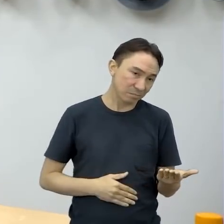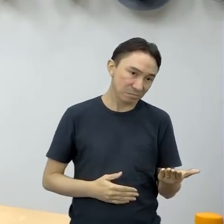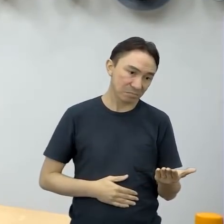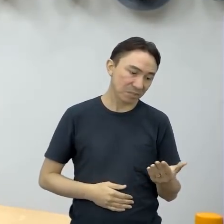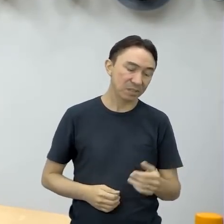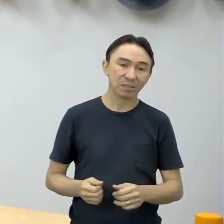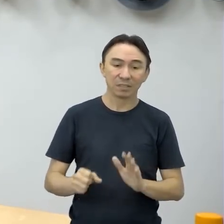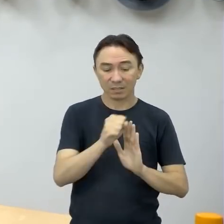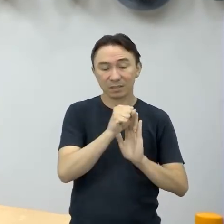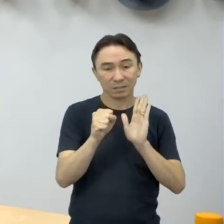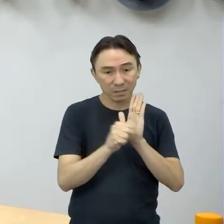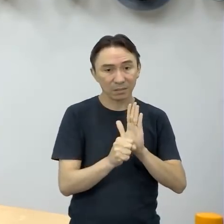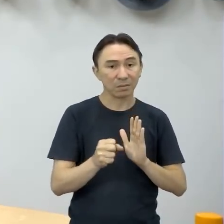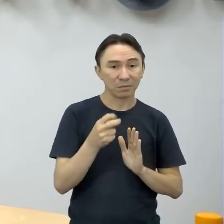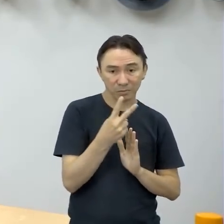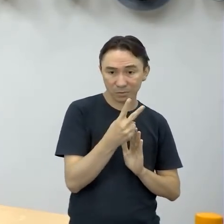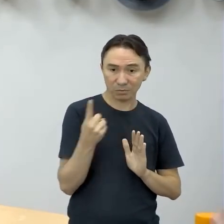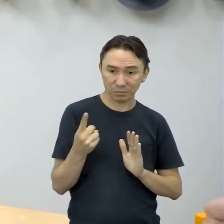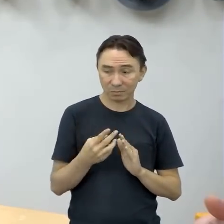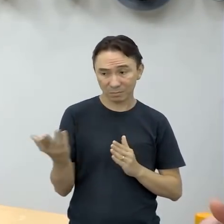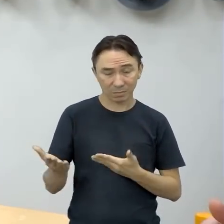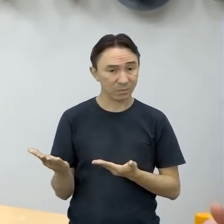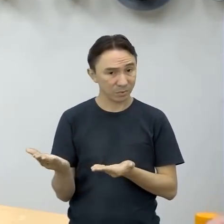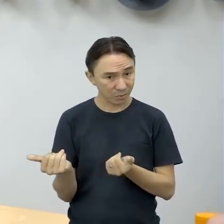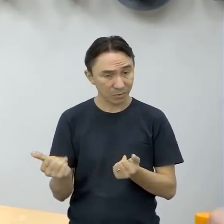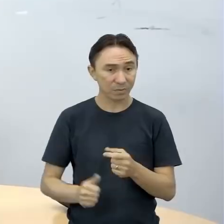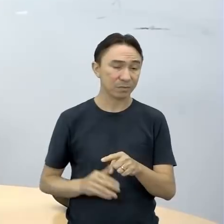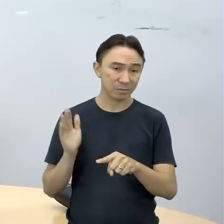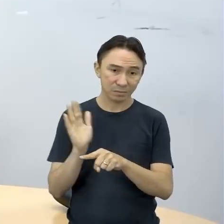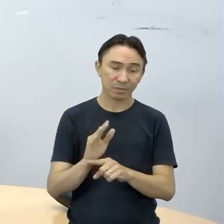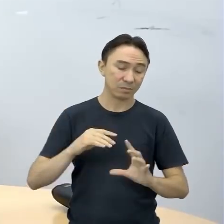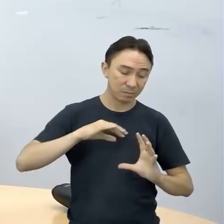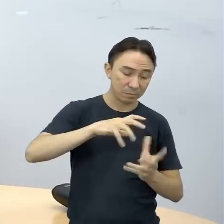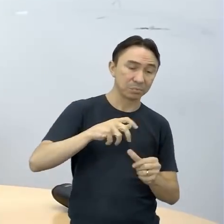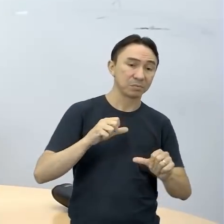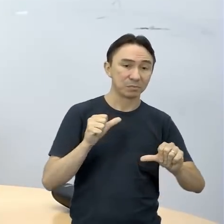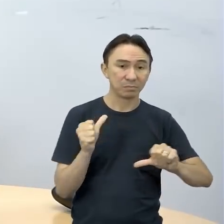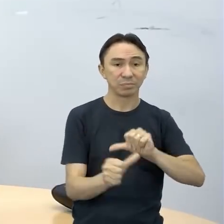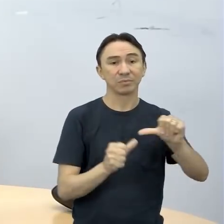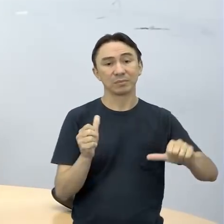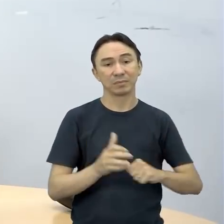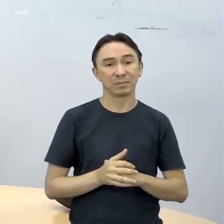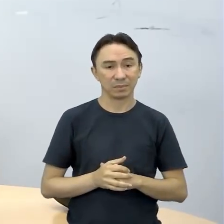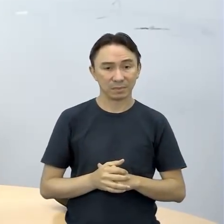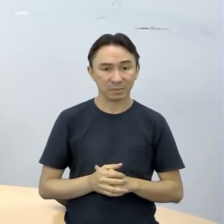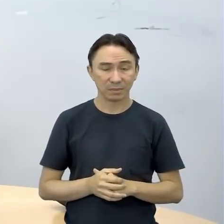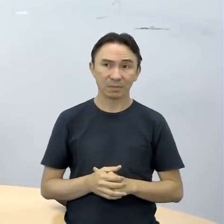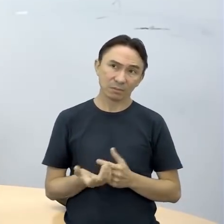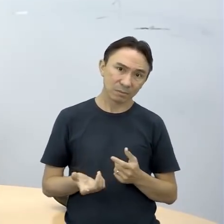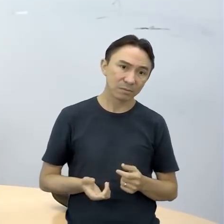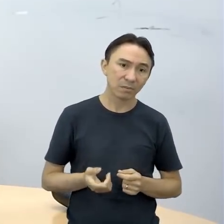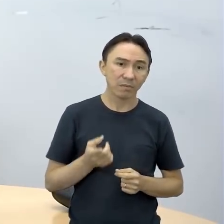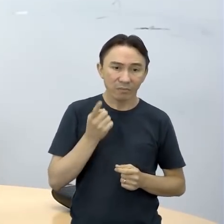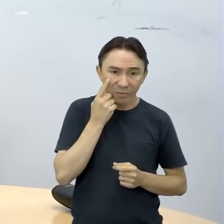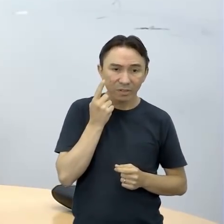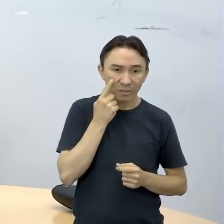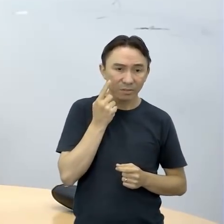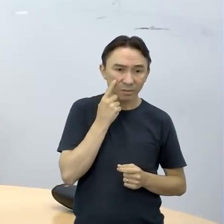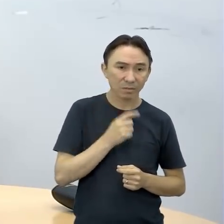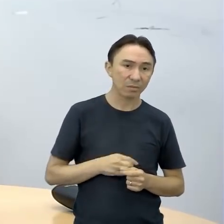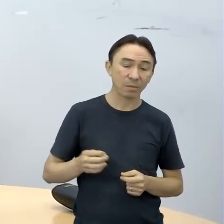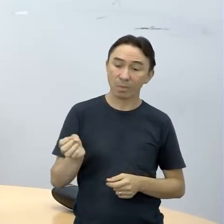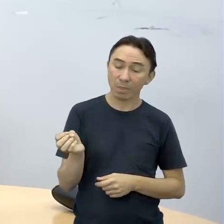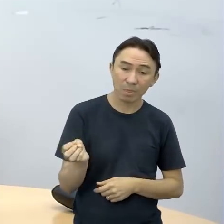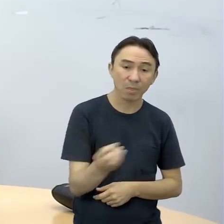irão transformar esse mundo, né? O tempo inteiro, Marcos, eu vejo que o novo ensino médio, ele vem com algumas palavras